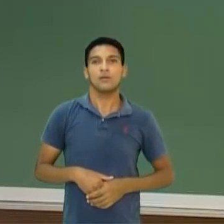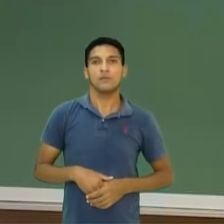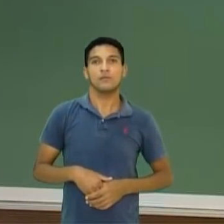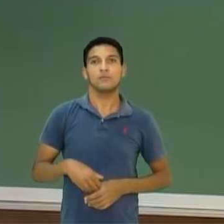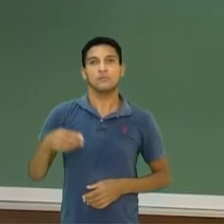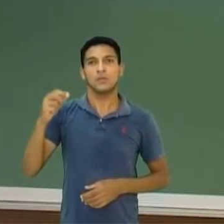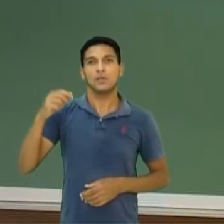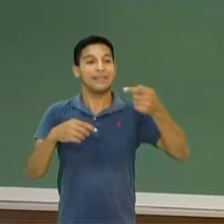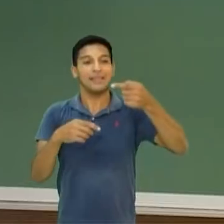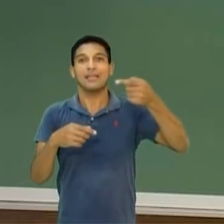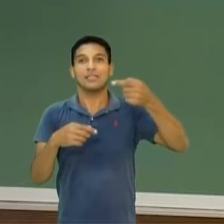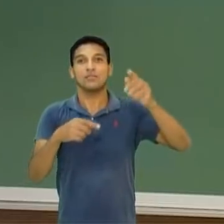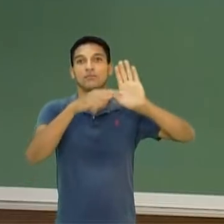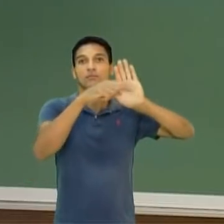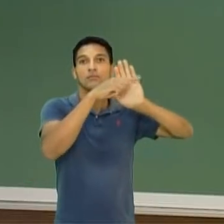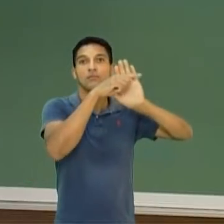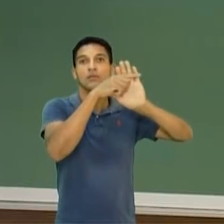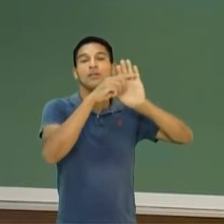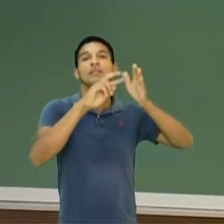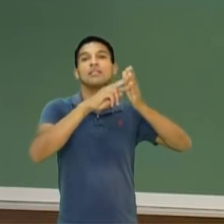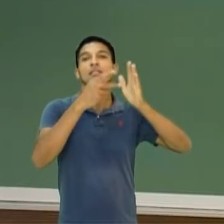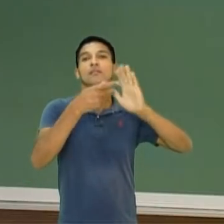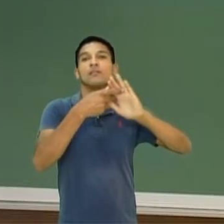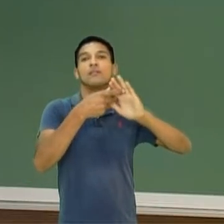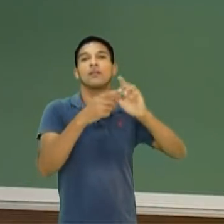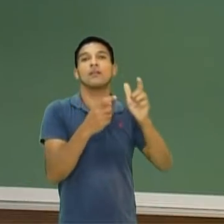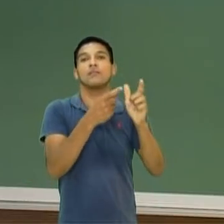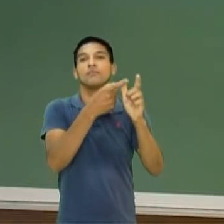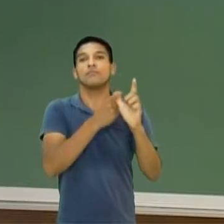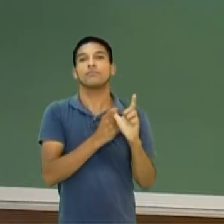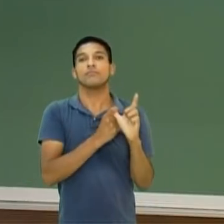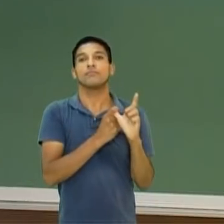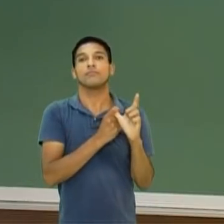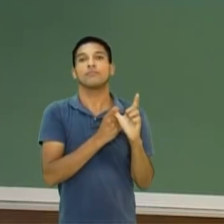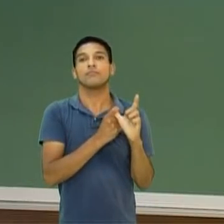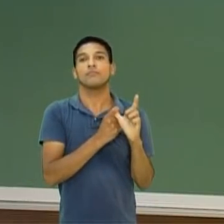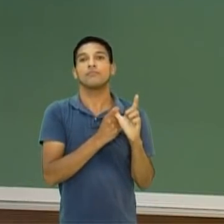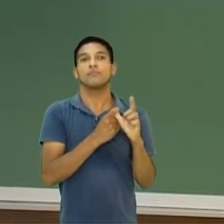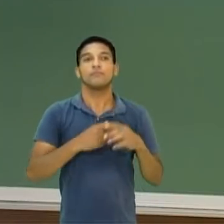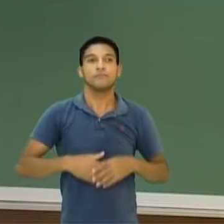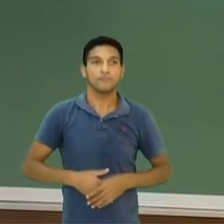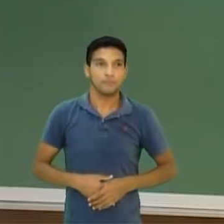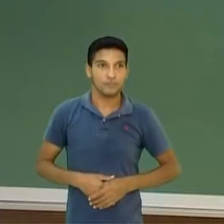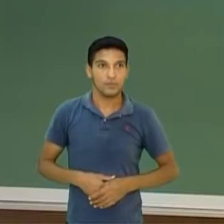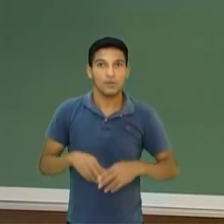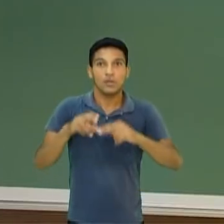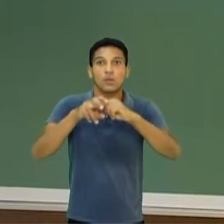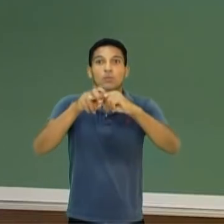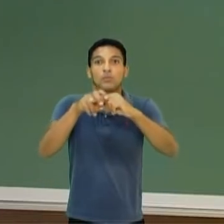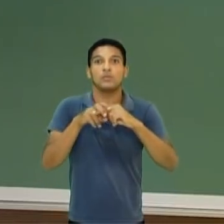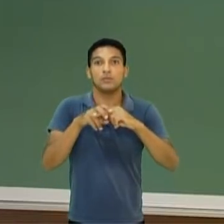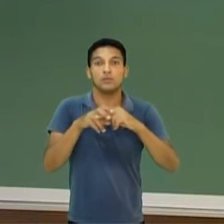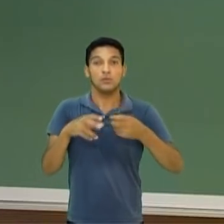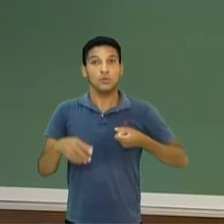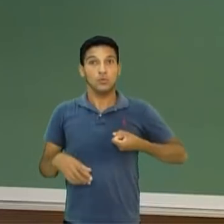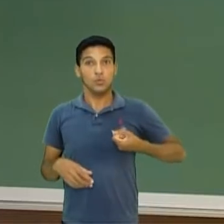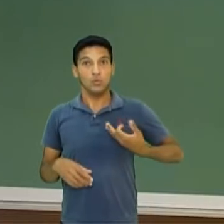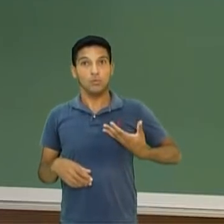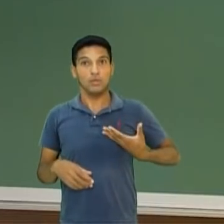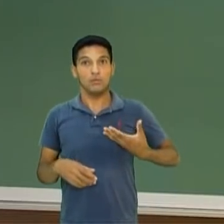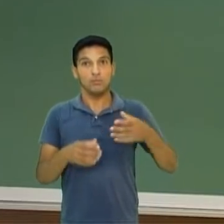o primeiro. O próximo número, 5. O próximo, 10, outro, 15,